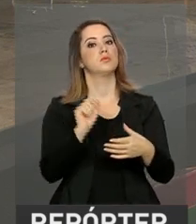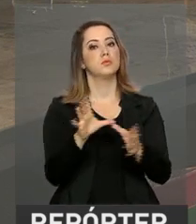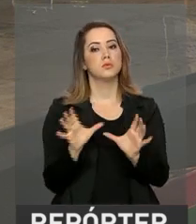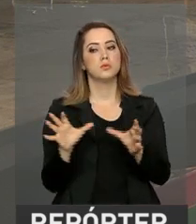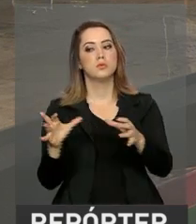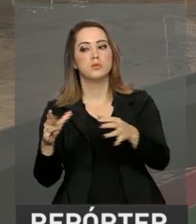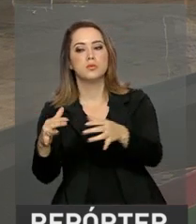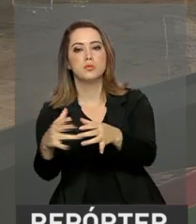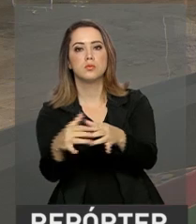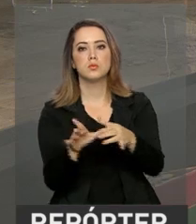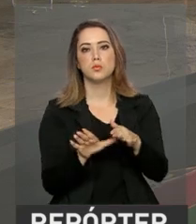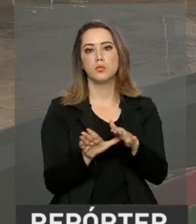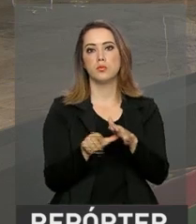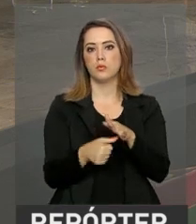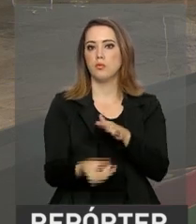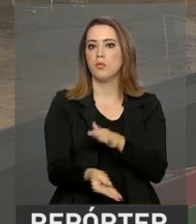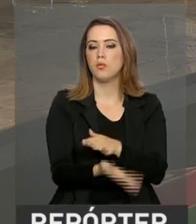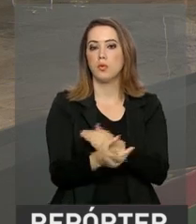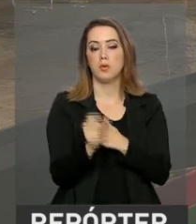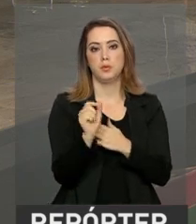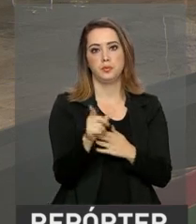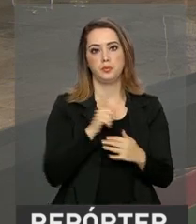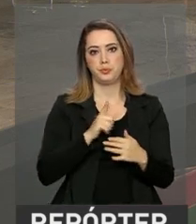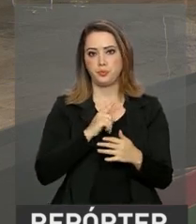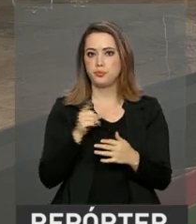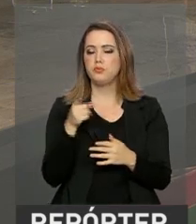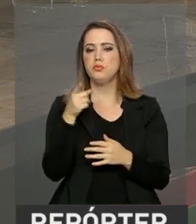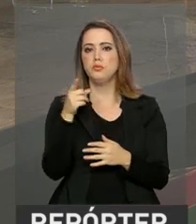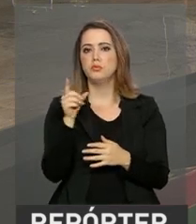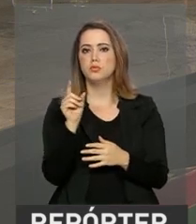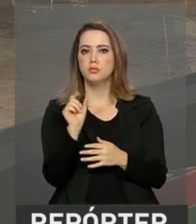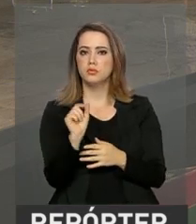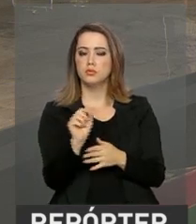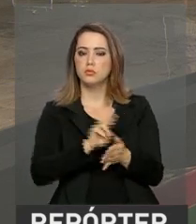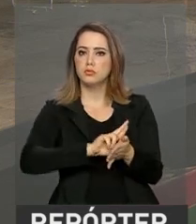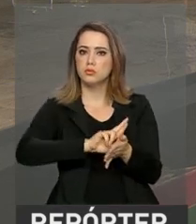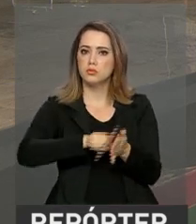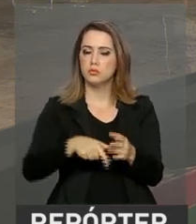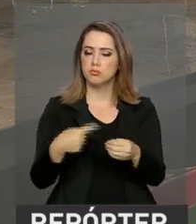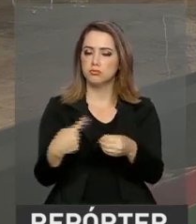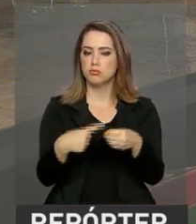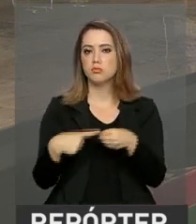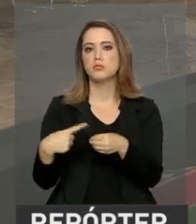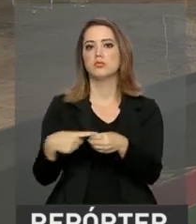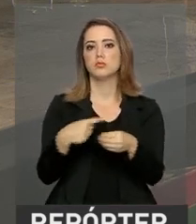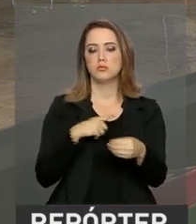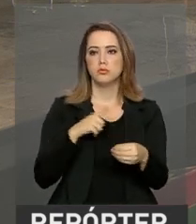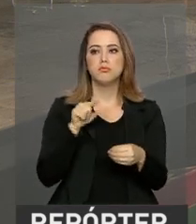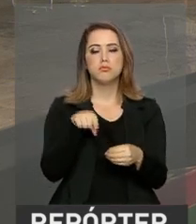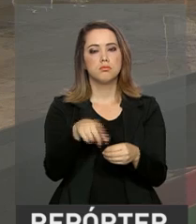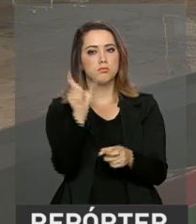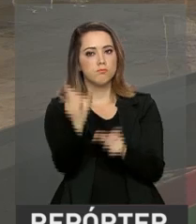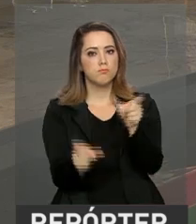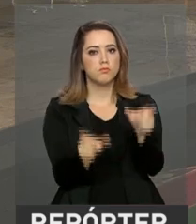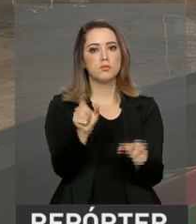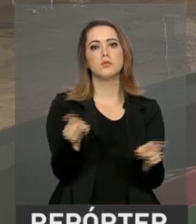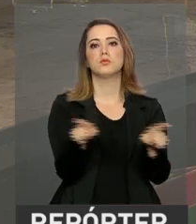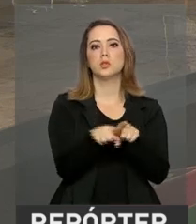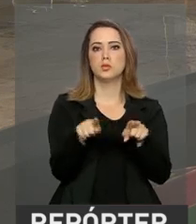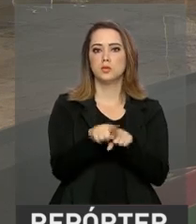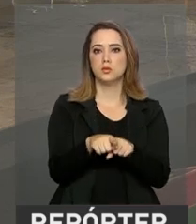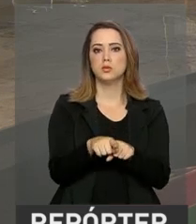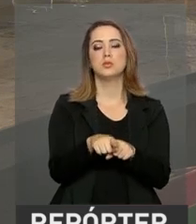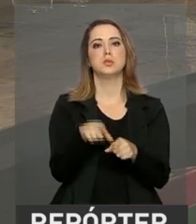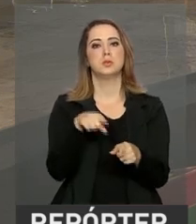de Landulfo Alves, Abreu e Lima e do Vale do Paraíba. Os executivos, eles também são investigados por pagamentos